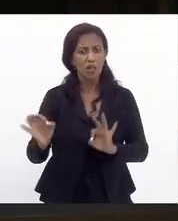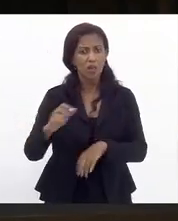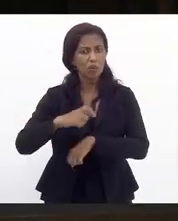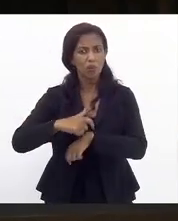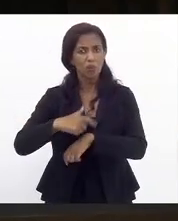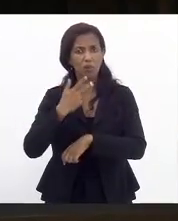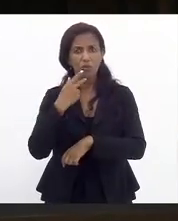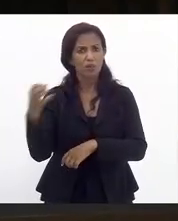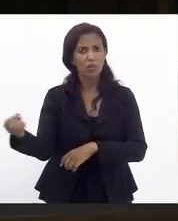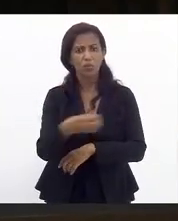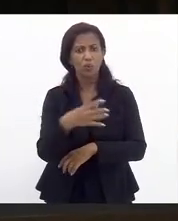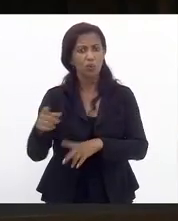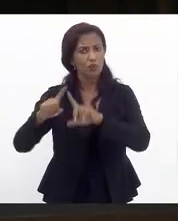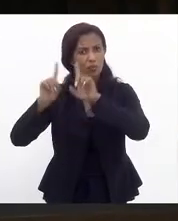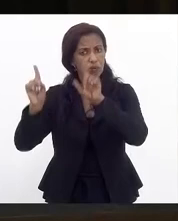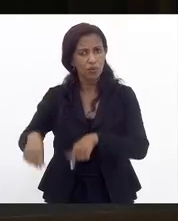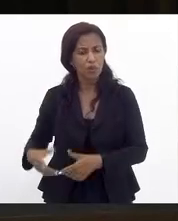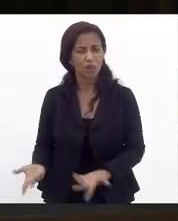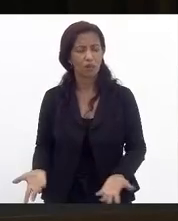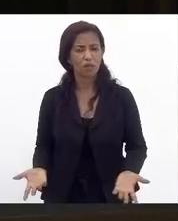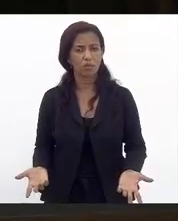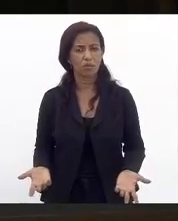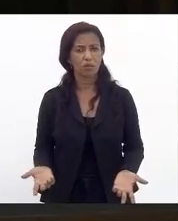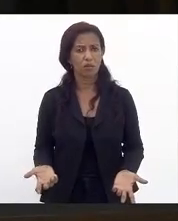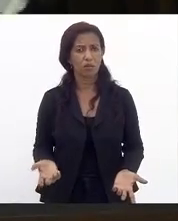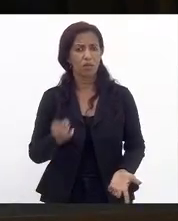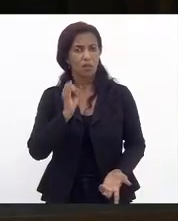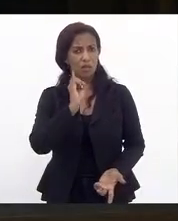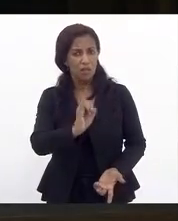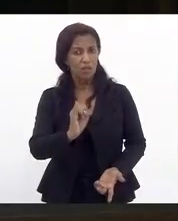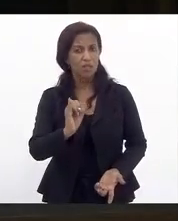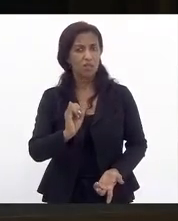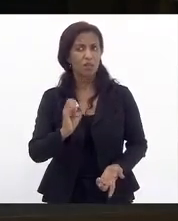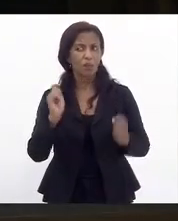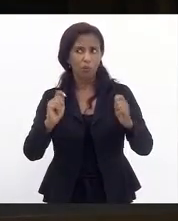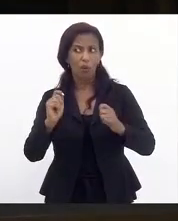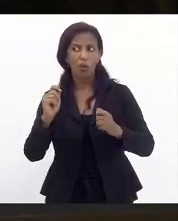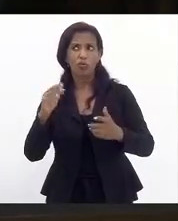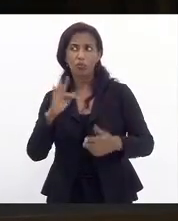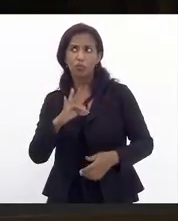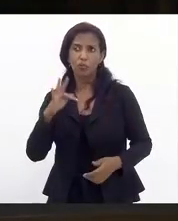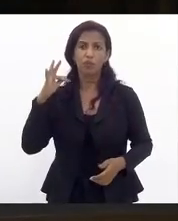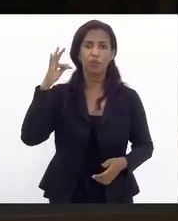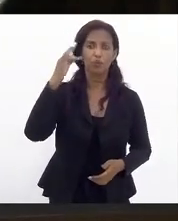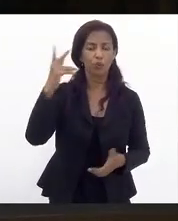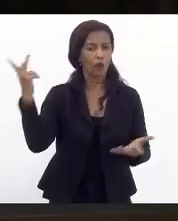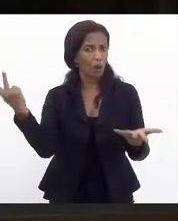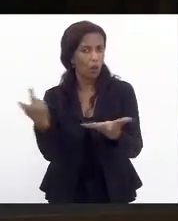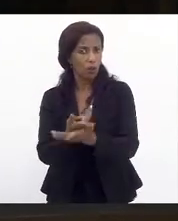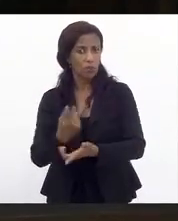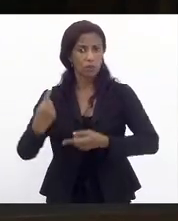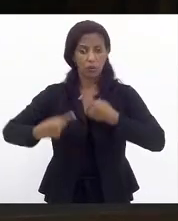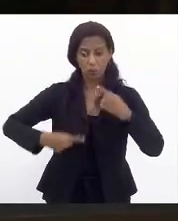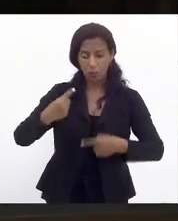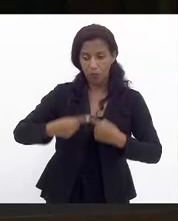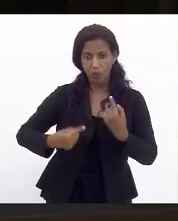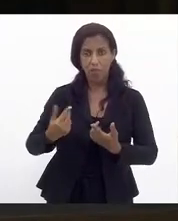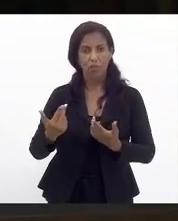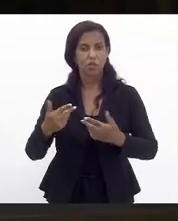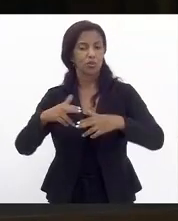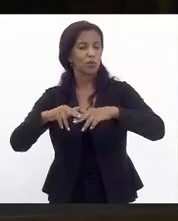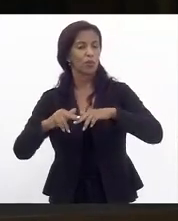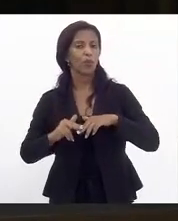novos servidores com todo respeito o que se essa perspectiva pode vir a mudar por uma nova conjuntura política por